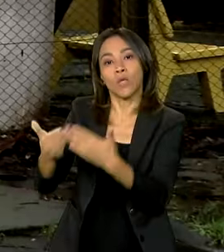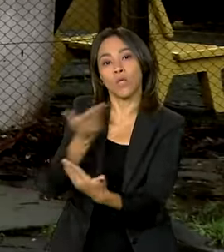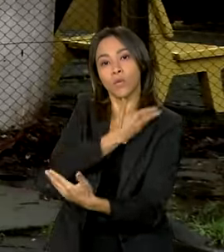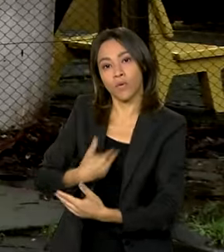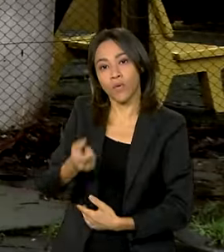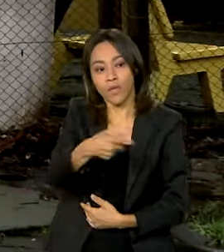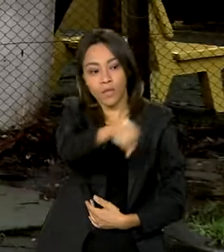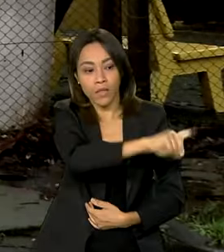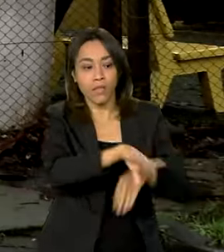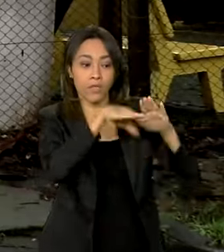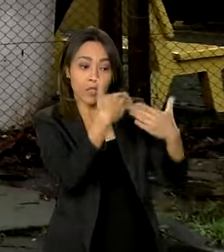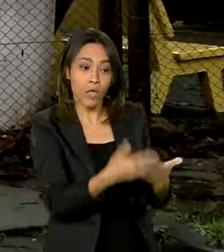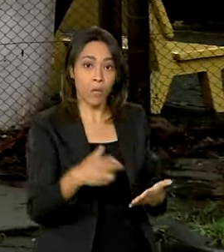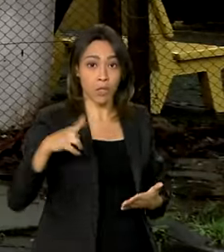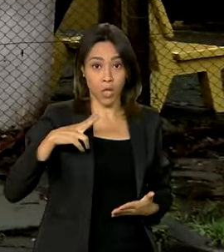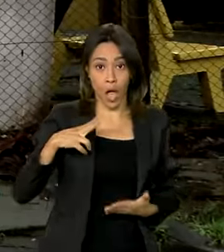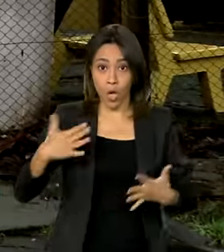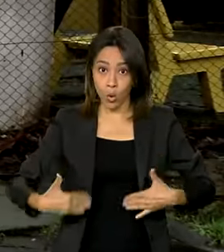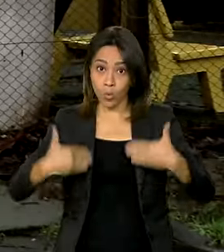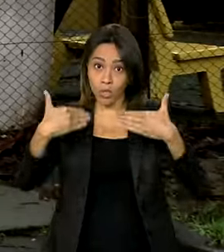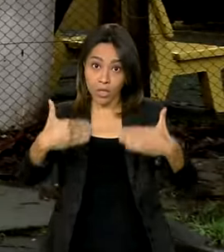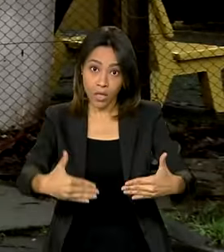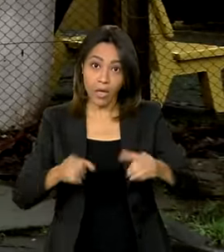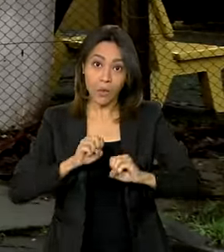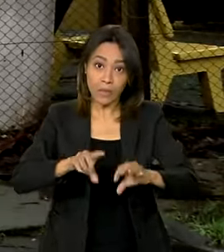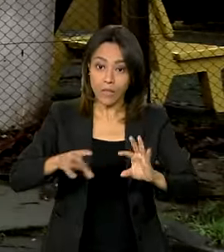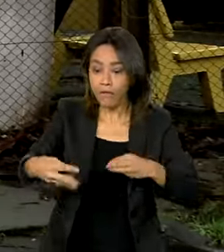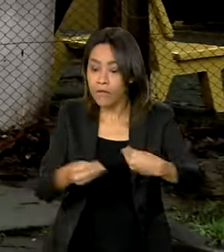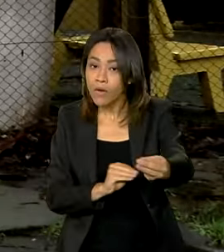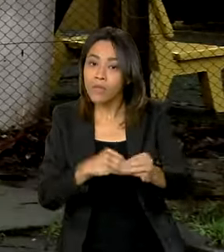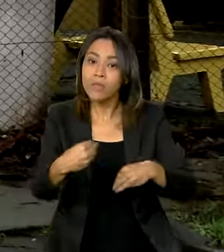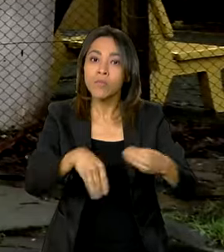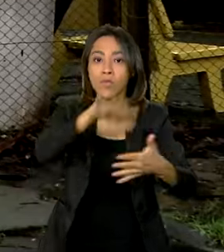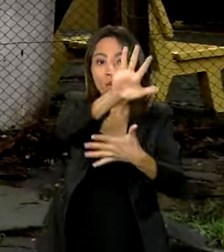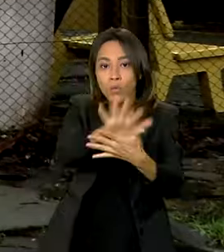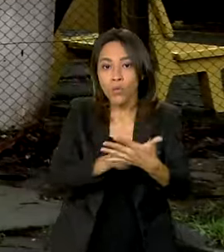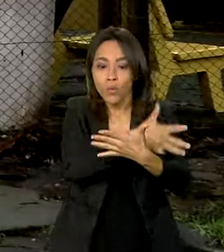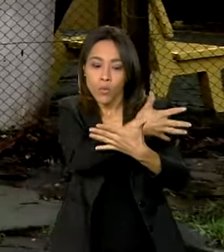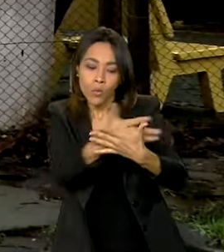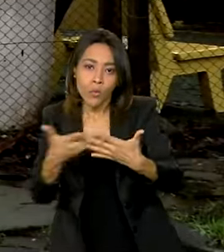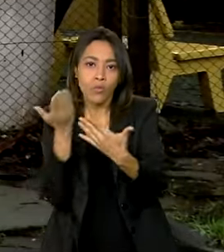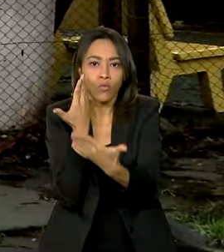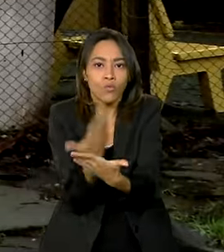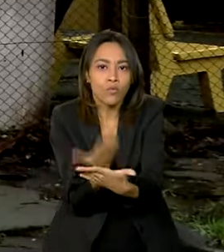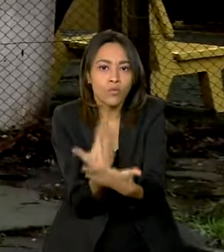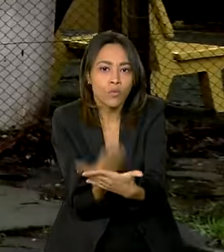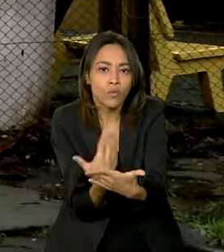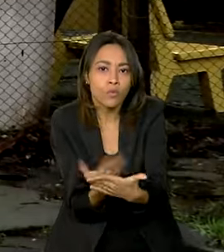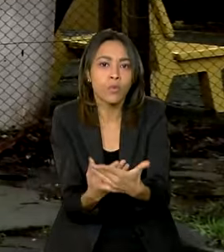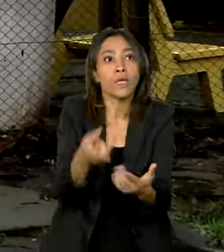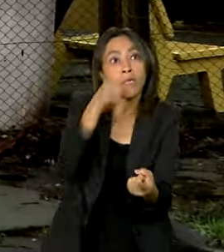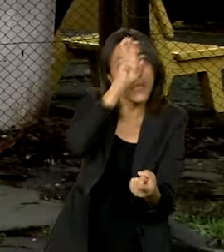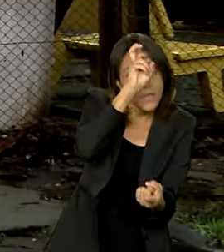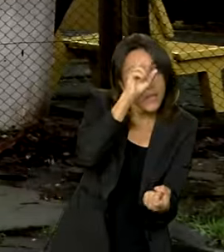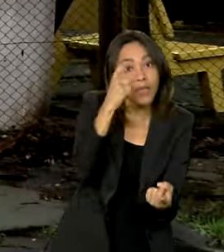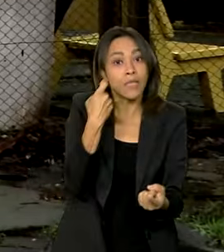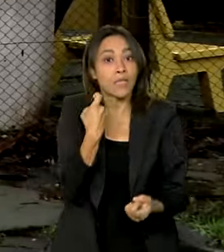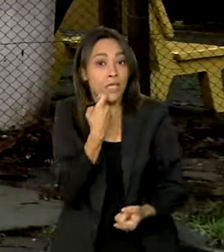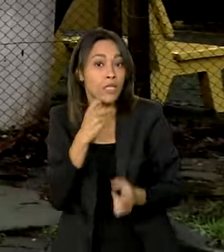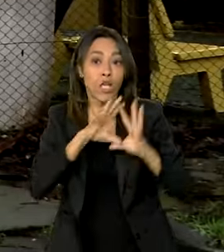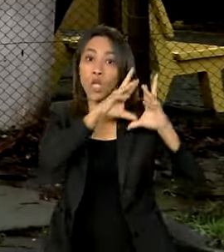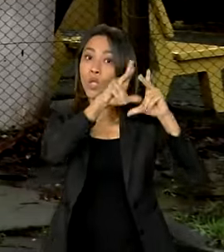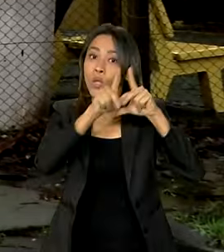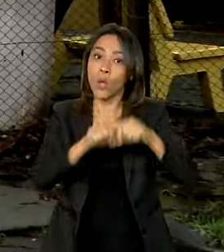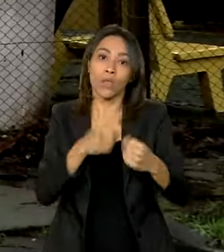privadas, o Ministério flexibilizou o calendário escolar do estado. Na quinta e sexta-feira, todas as